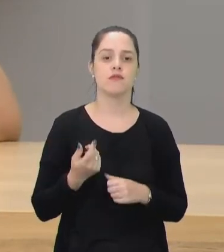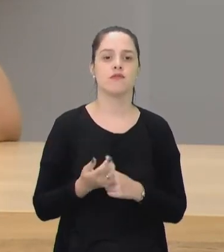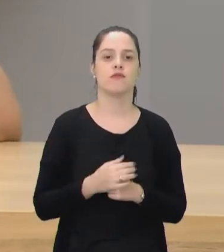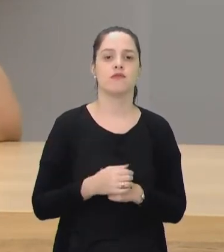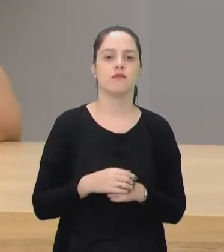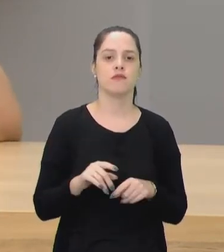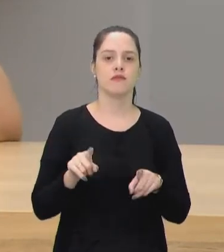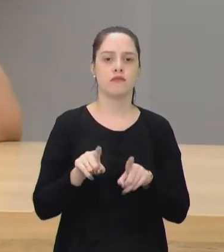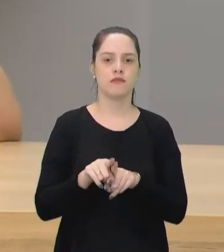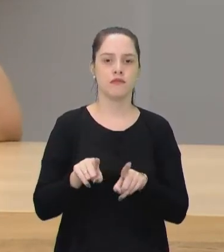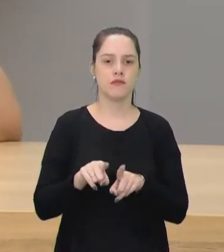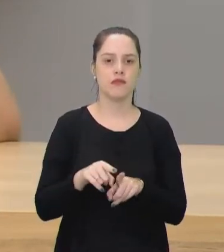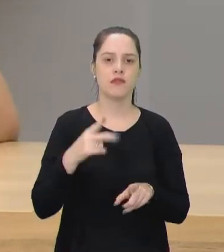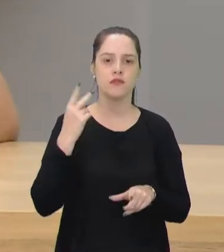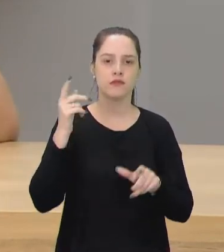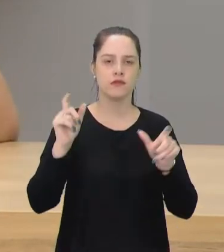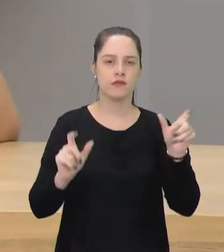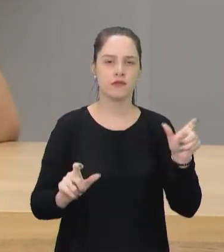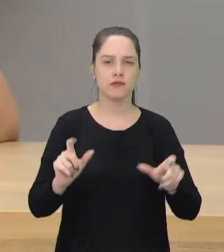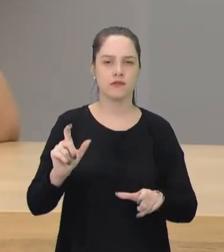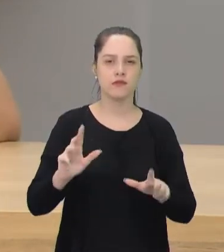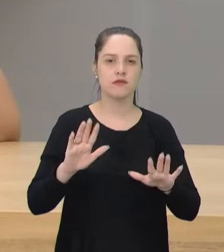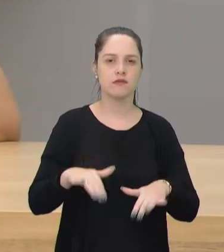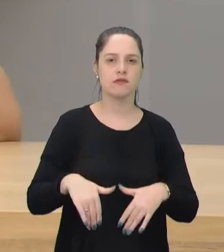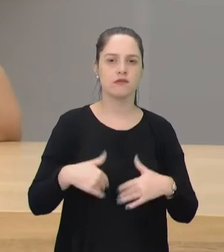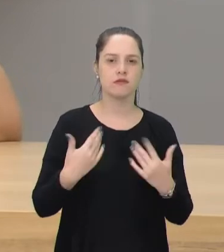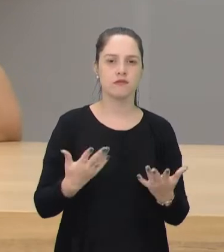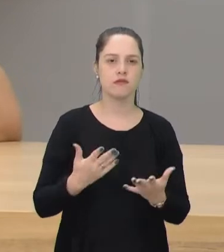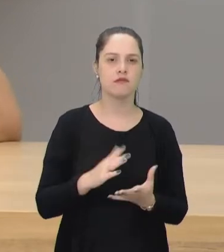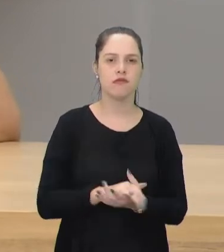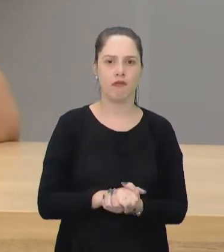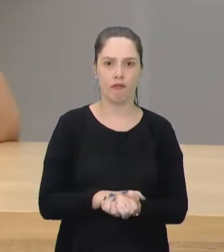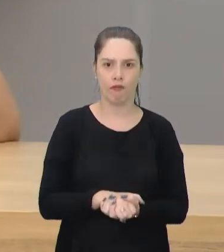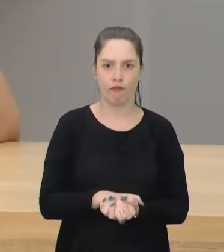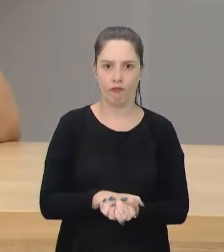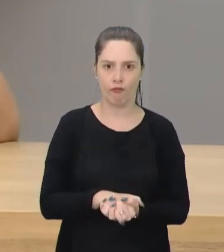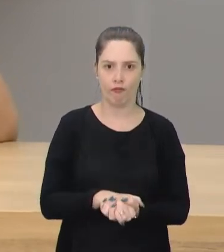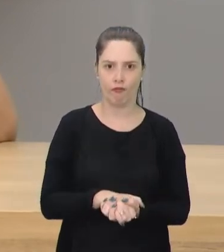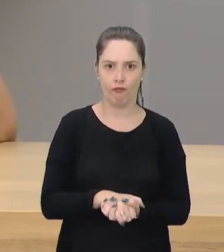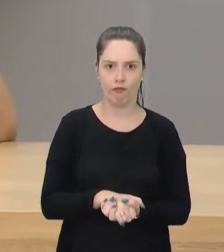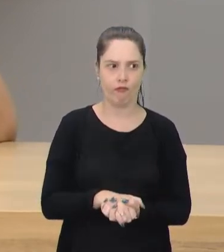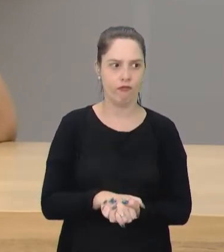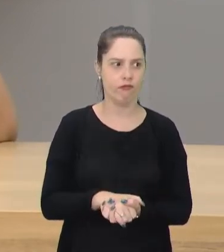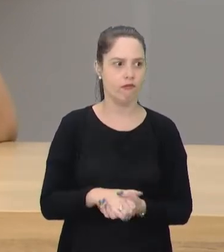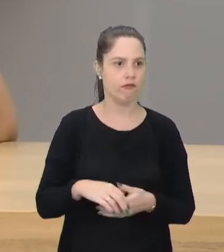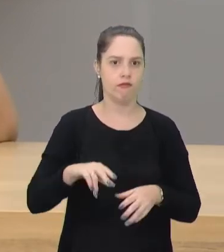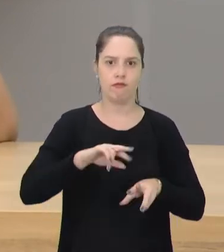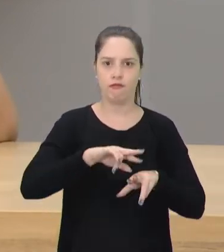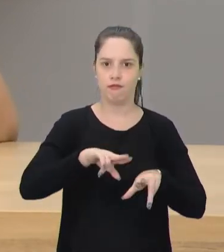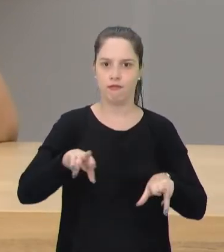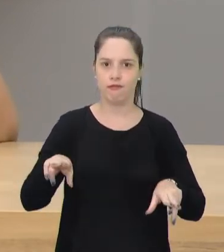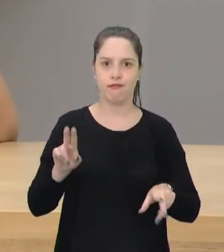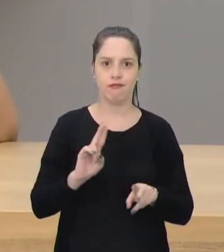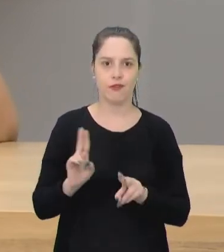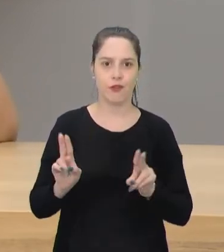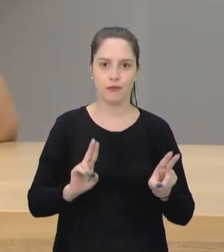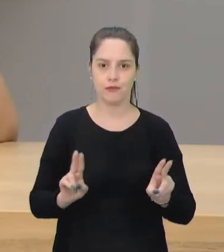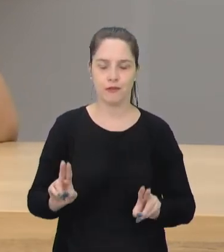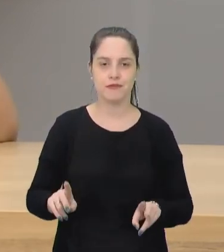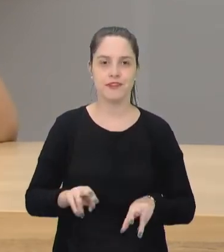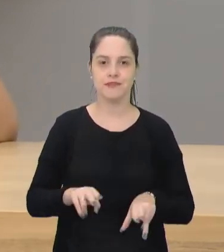o Paul Vidal de la Blache, o Alexander von Humboldt, o Milton Santos e o Aziz Nassib